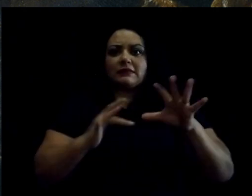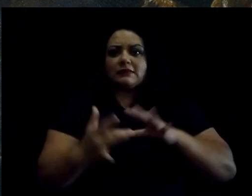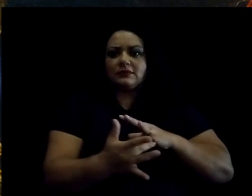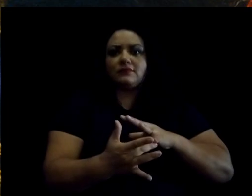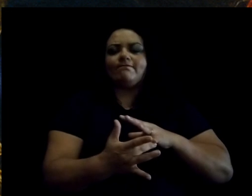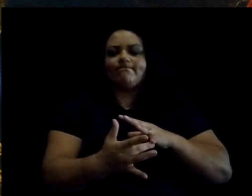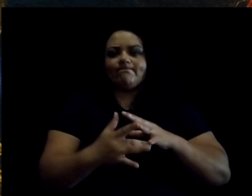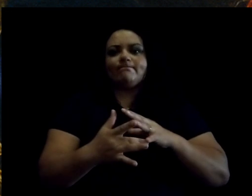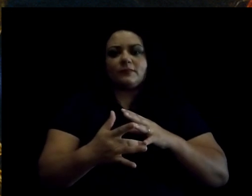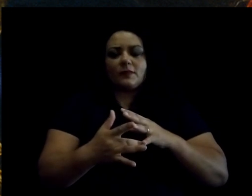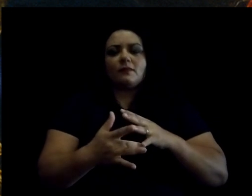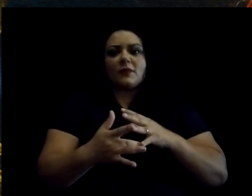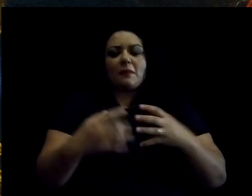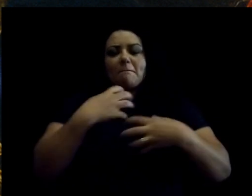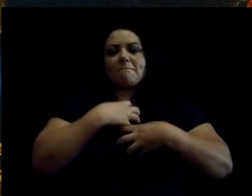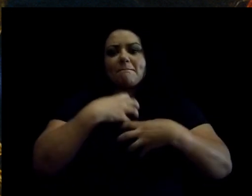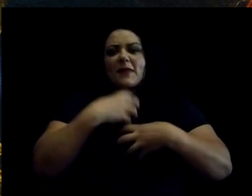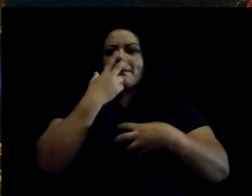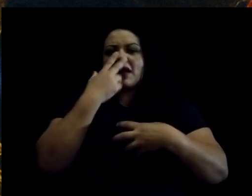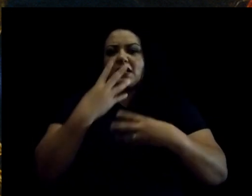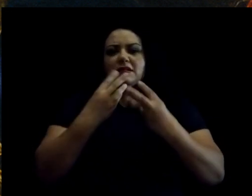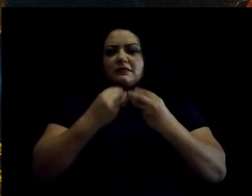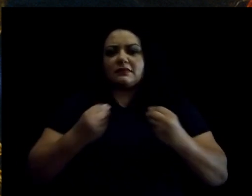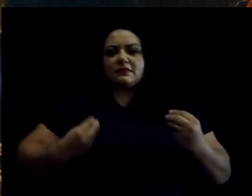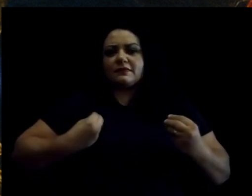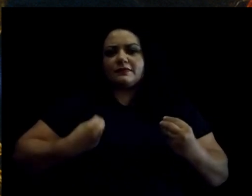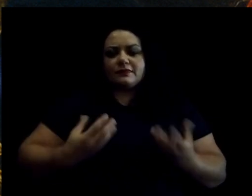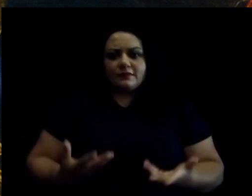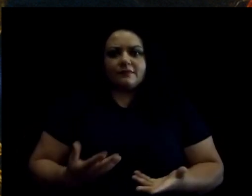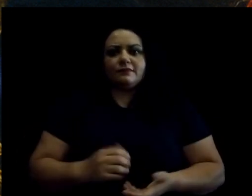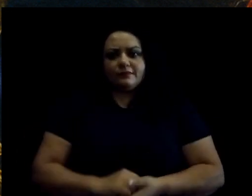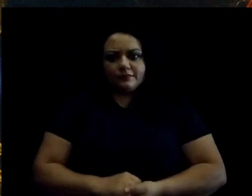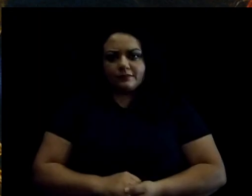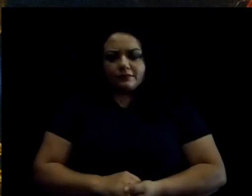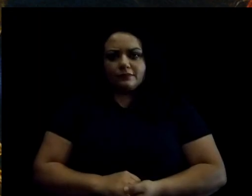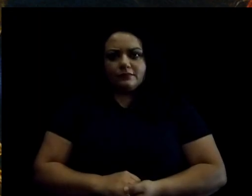rede social, com a sensação de estarmos não existindo.